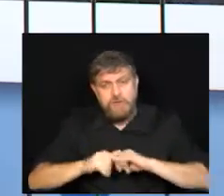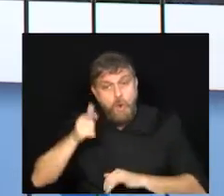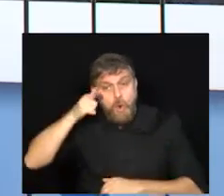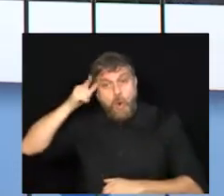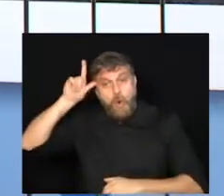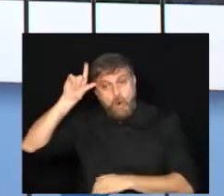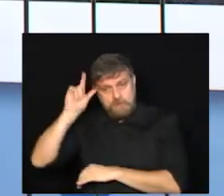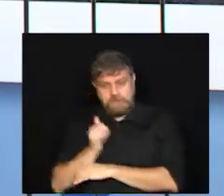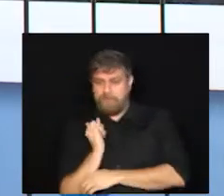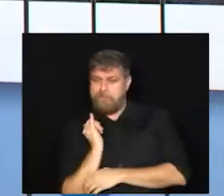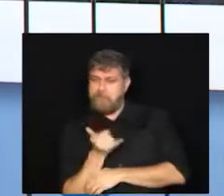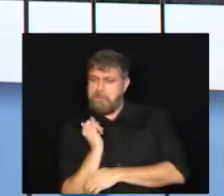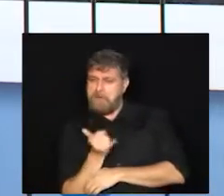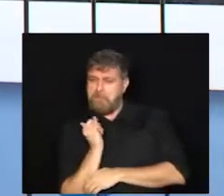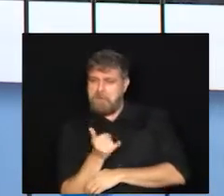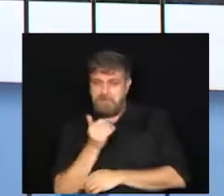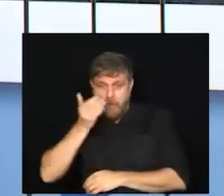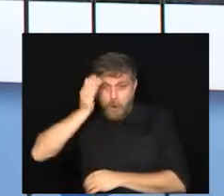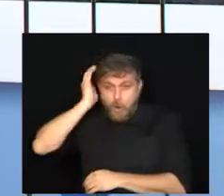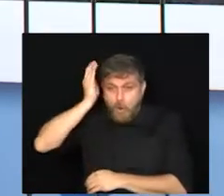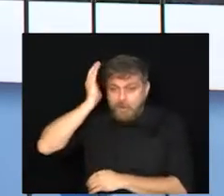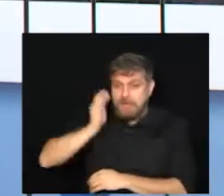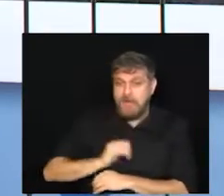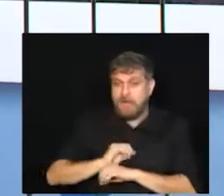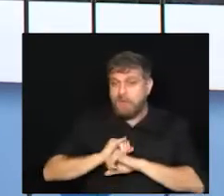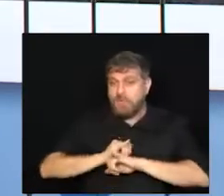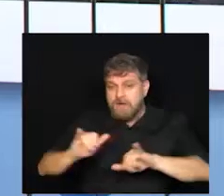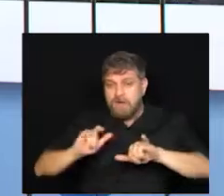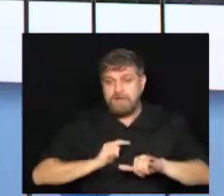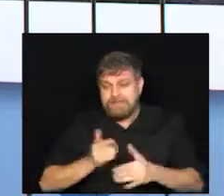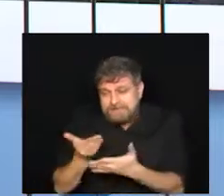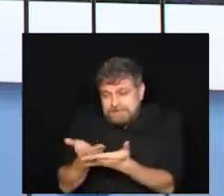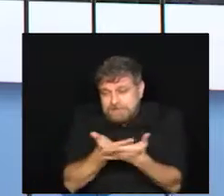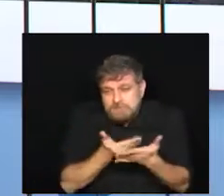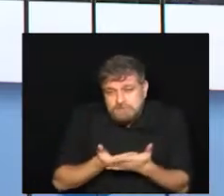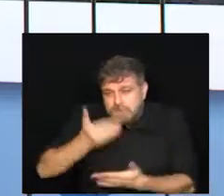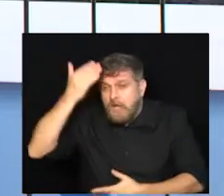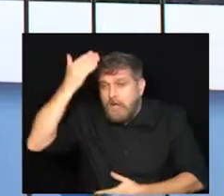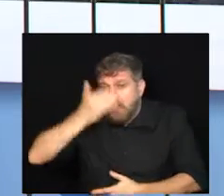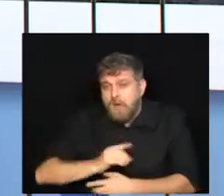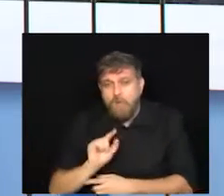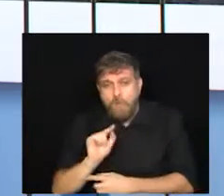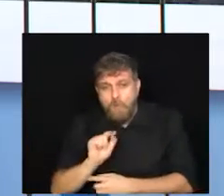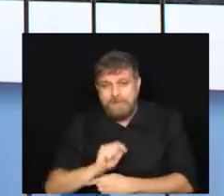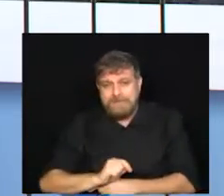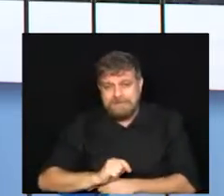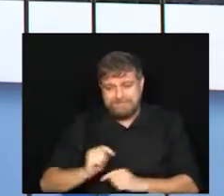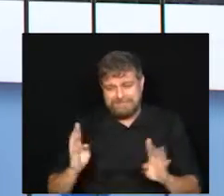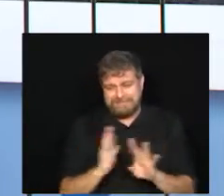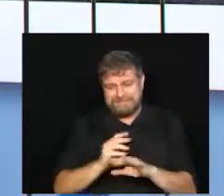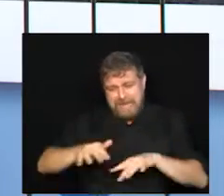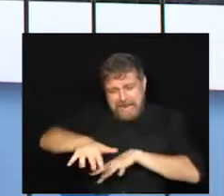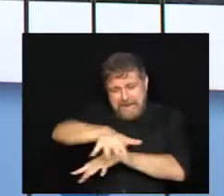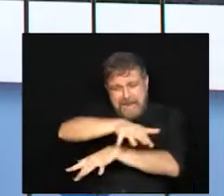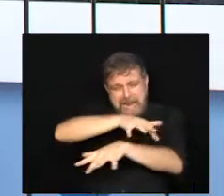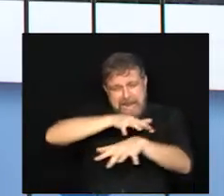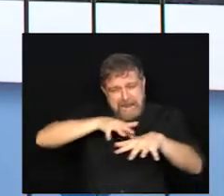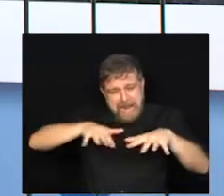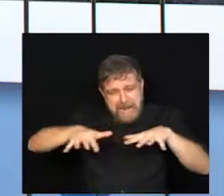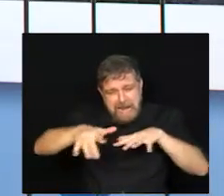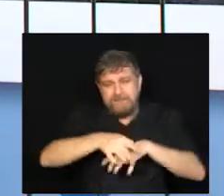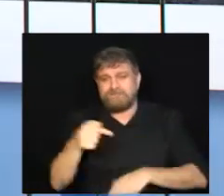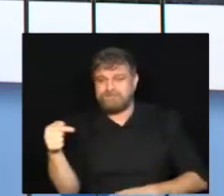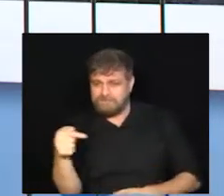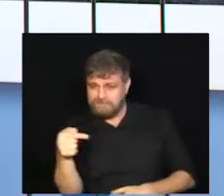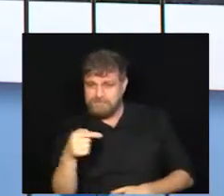foi dito durante essa coletiva a questão de estudos que mostram que aglomerações que são